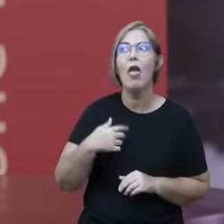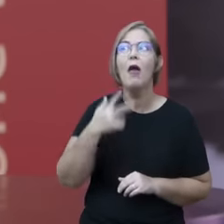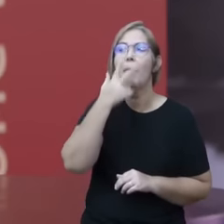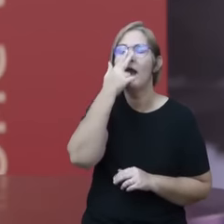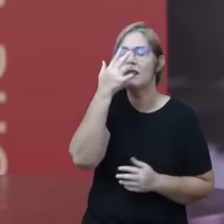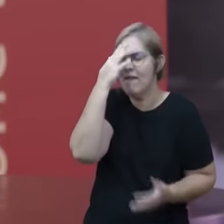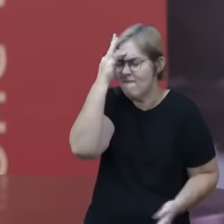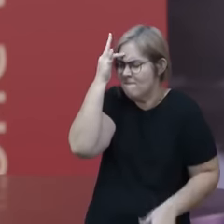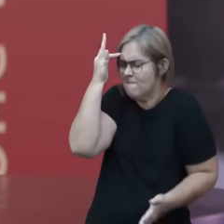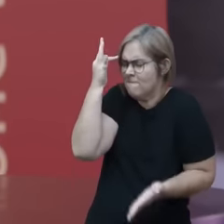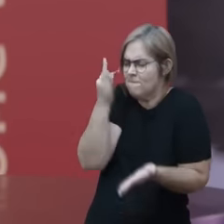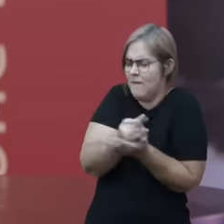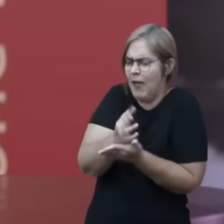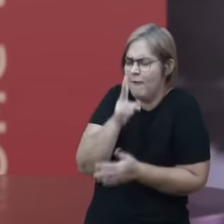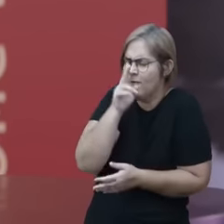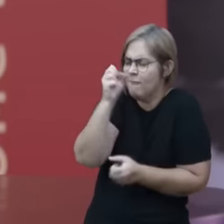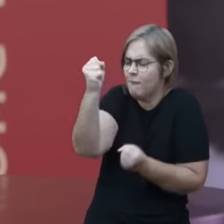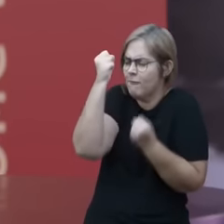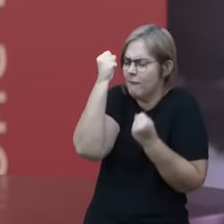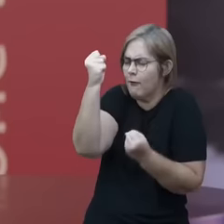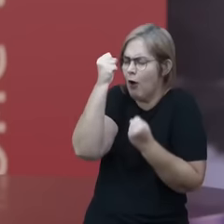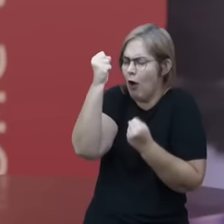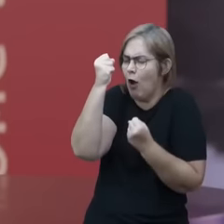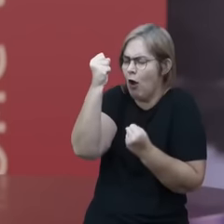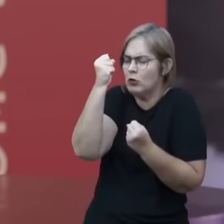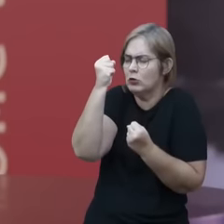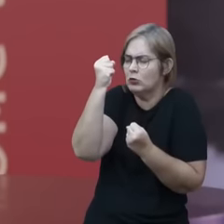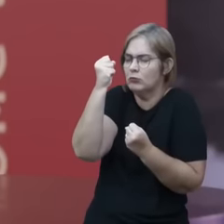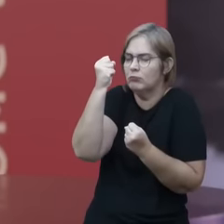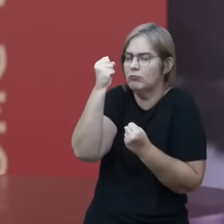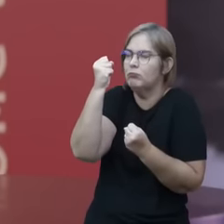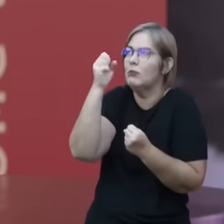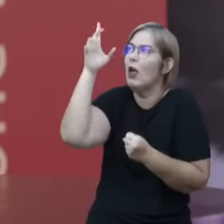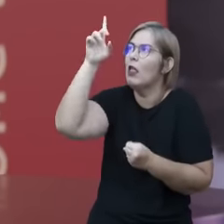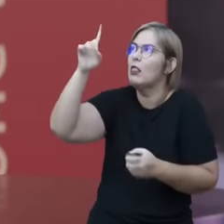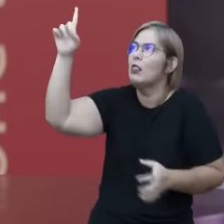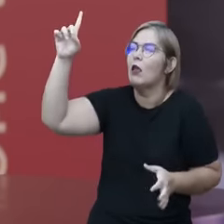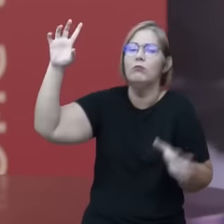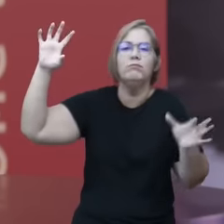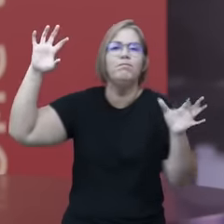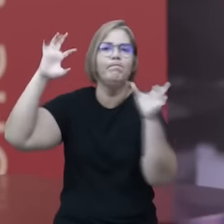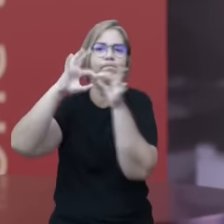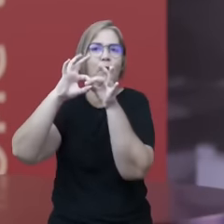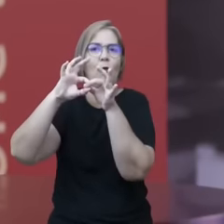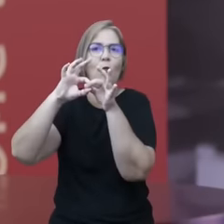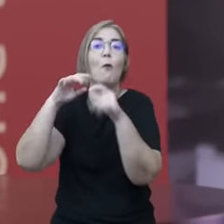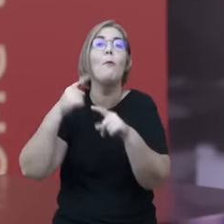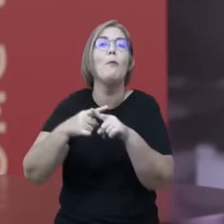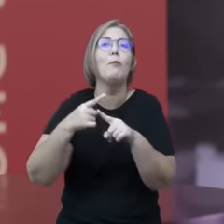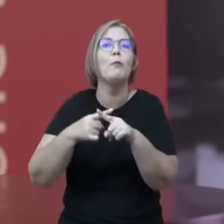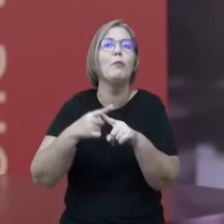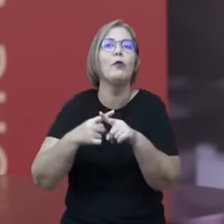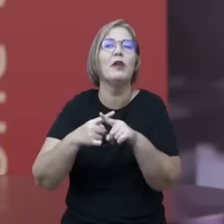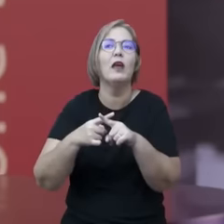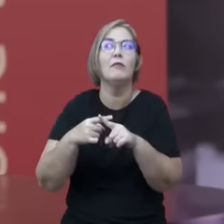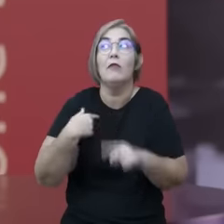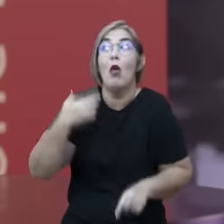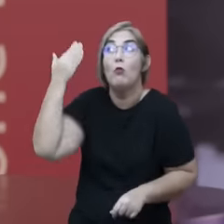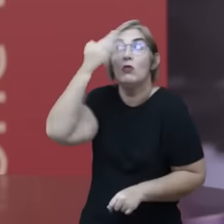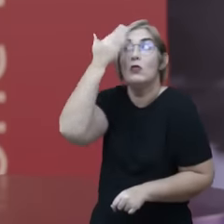fé é uma espécie de noite, mas é uma noite que nós temos que percorrer, porque justamente ainda que nós não